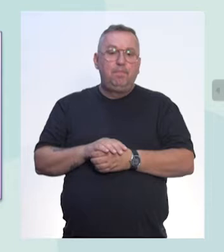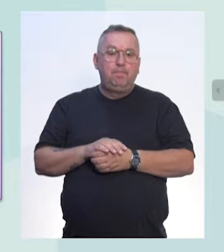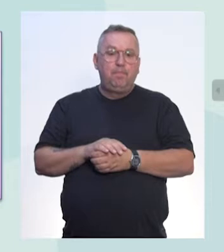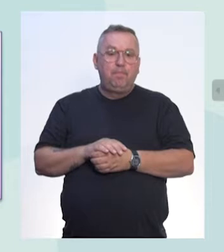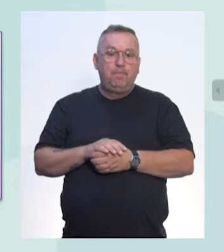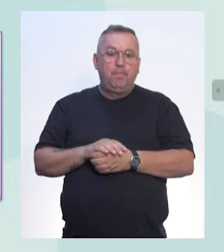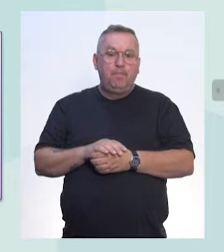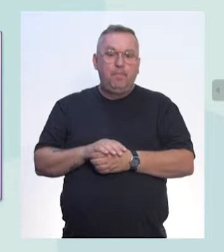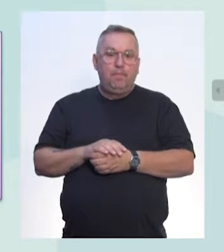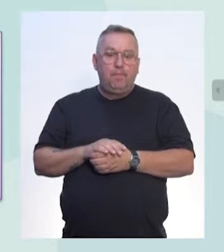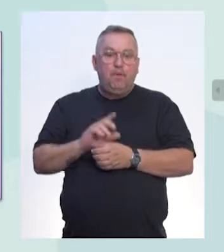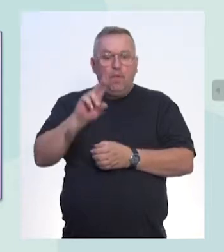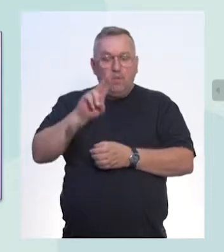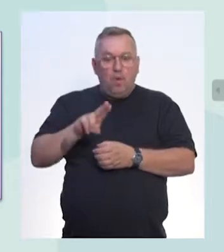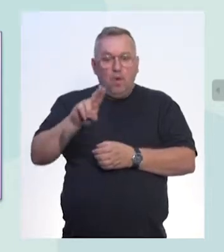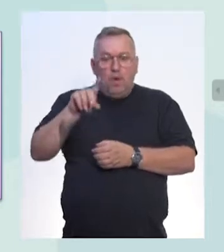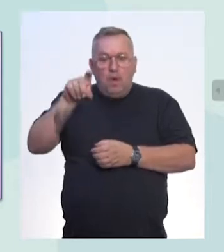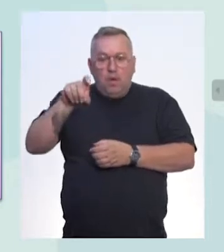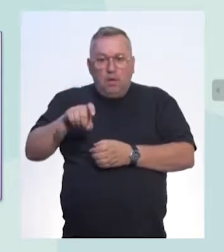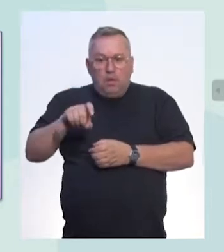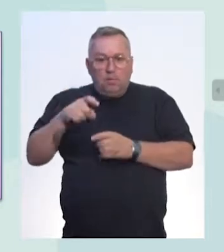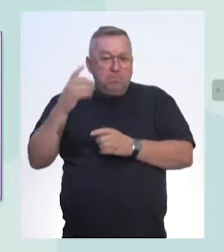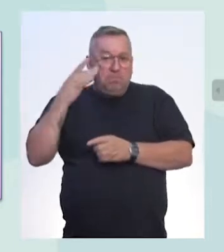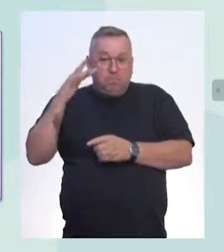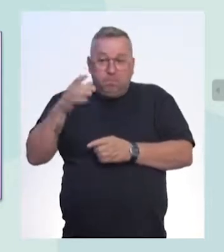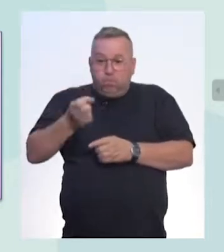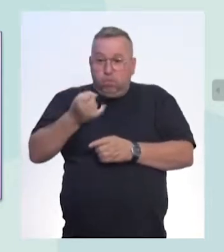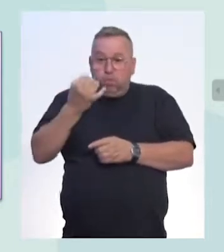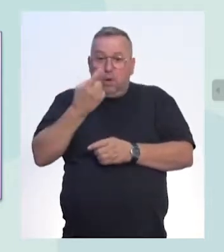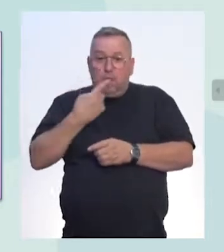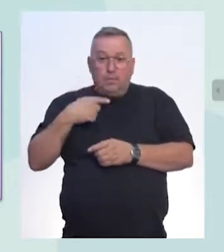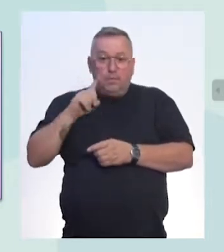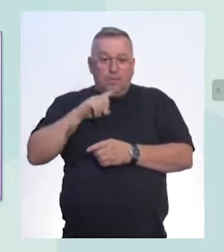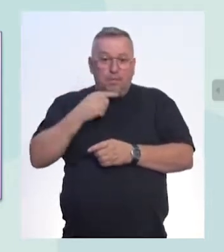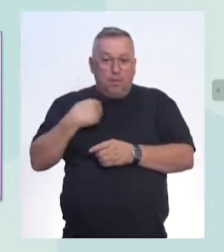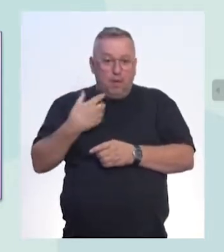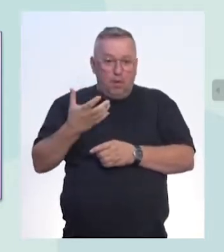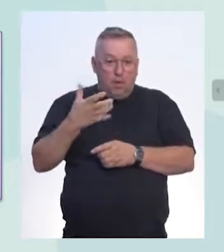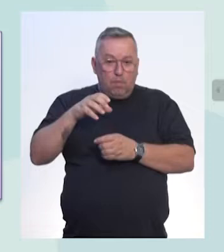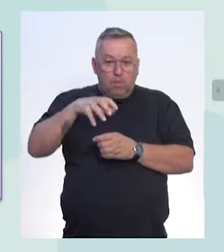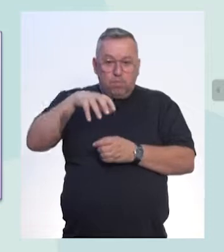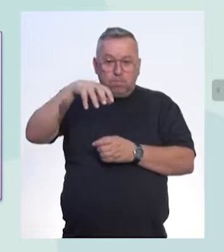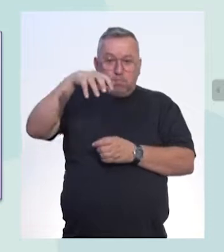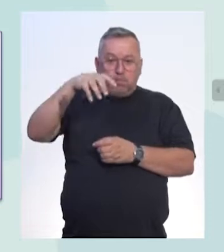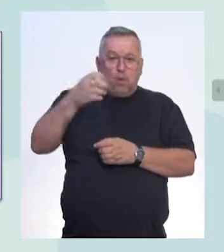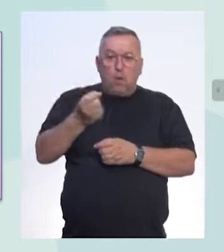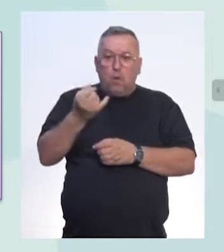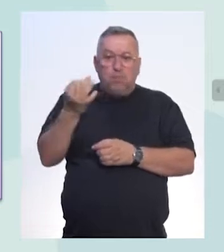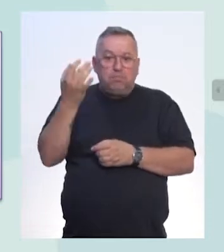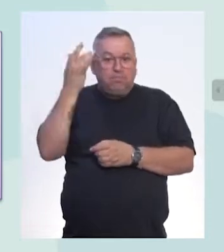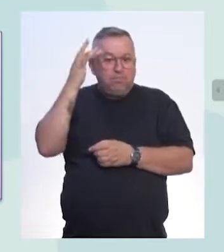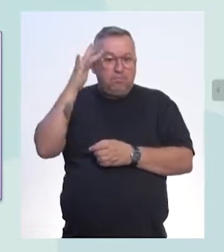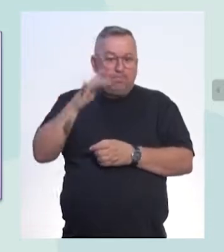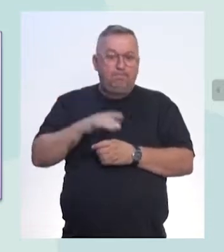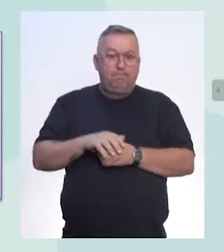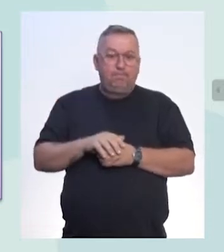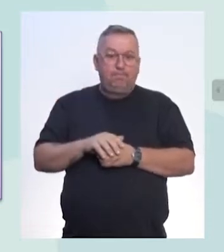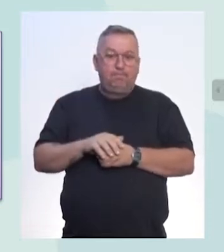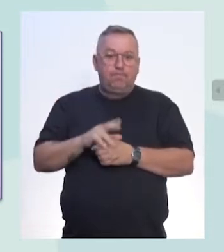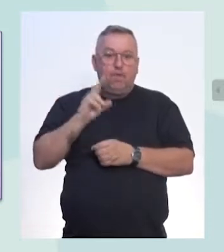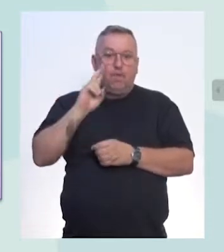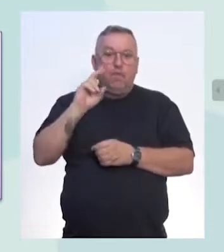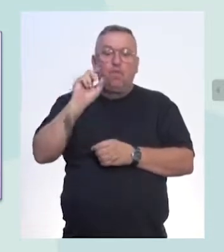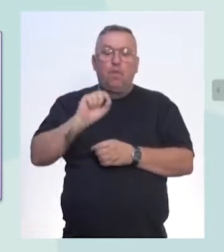Vou representar vezes X, porque eu não sei quantas bolas de sorvete eu quero. Tudo bem? Aí eu vou olhar o